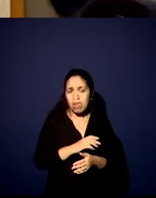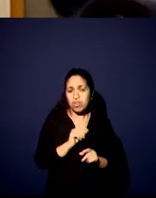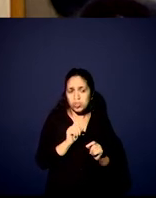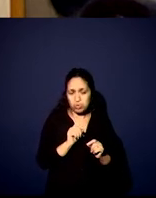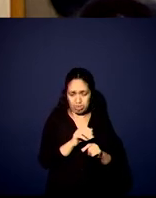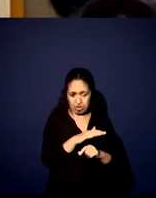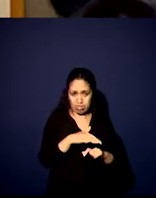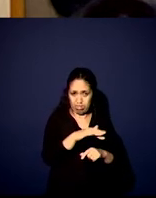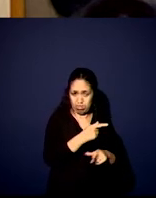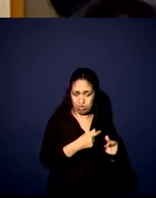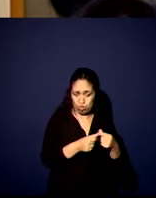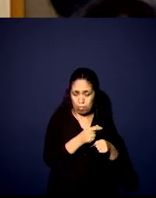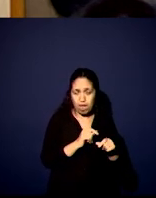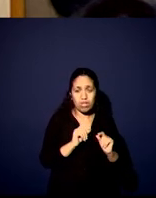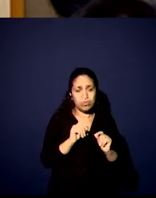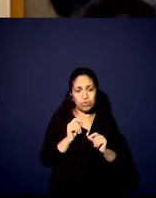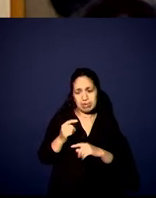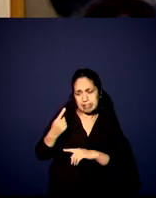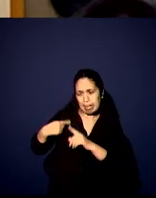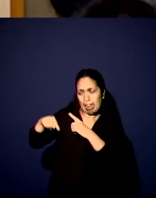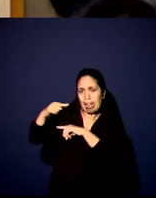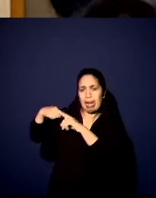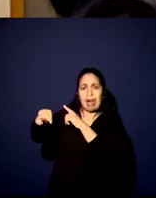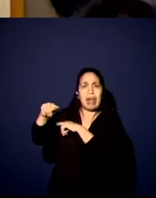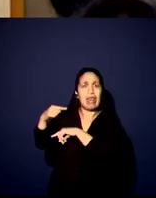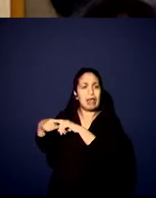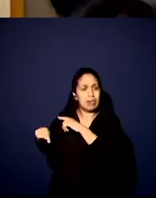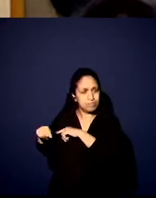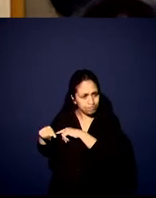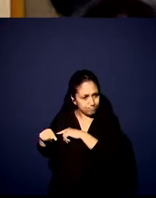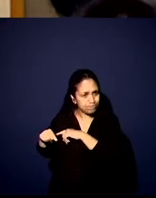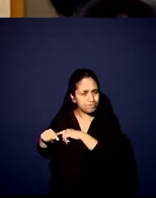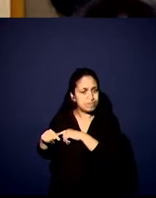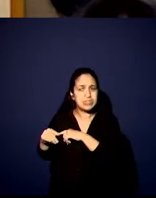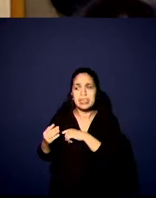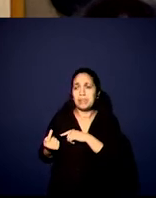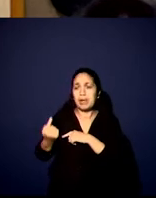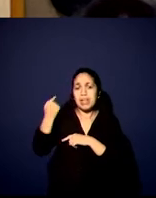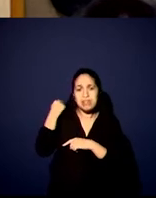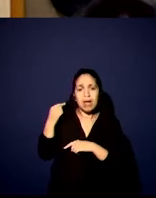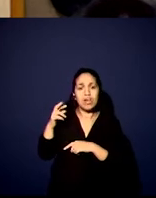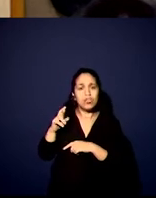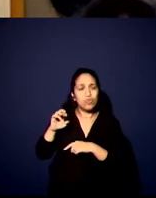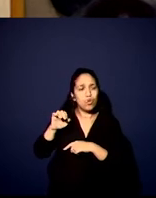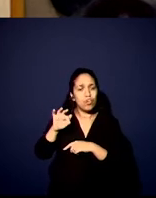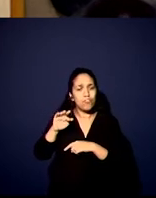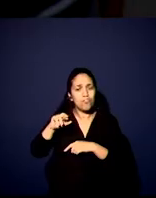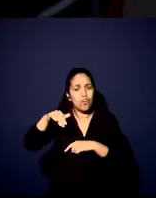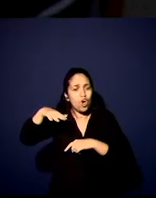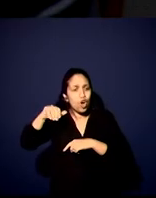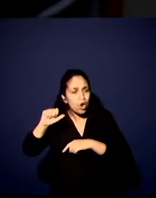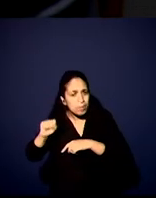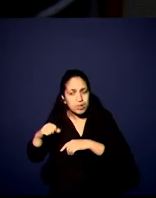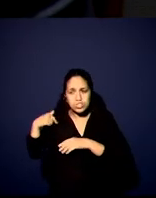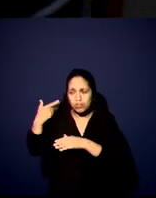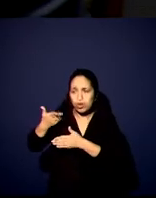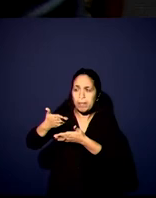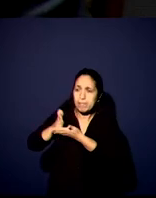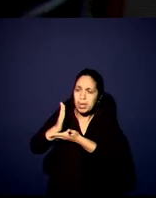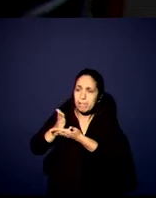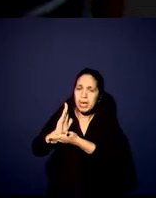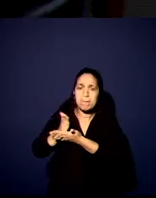é o retrocesso em reformas que foram aprovadas no Congresso desde 2016